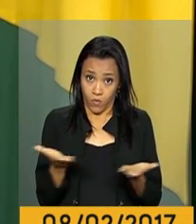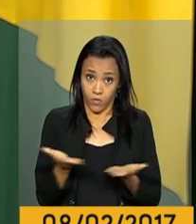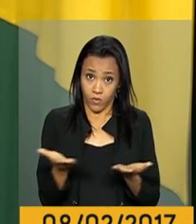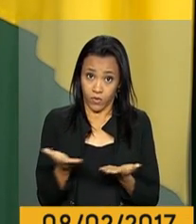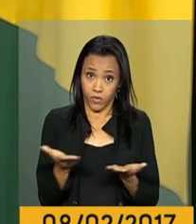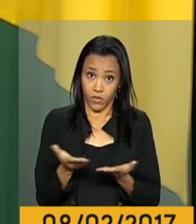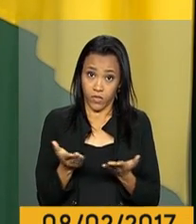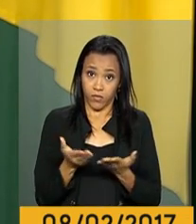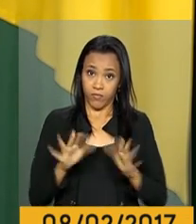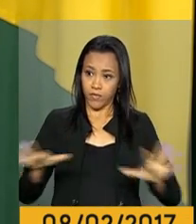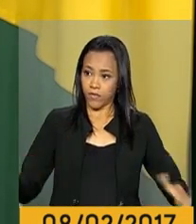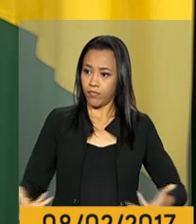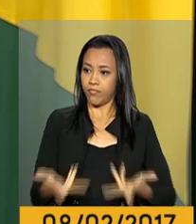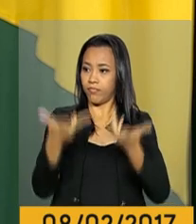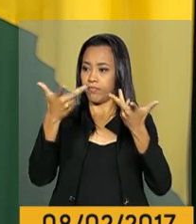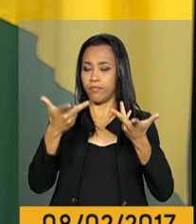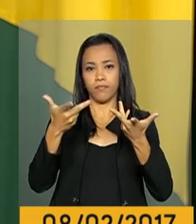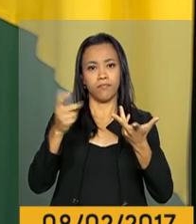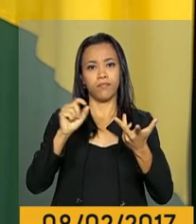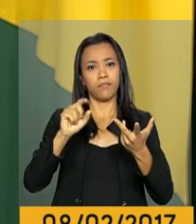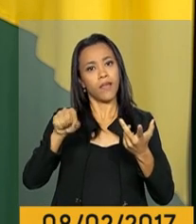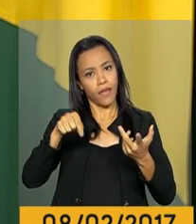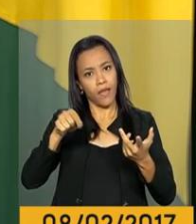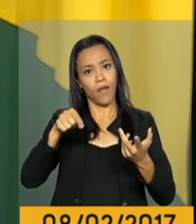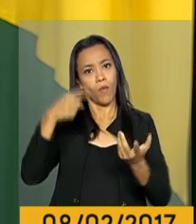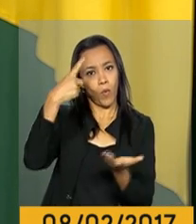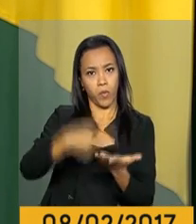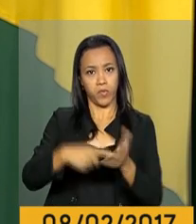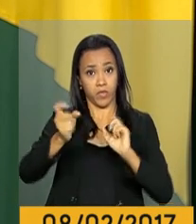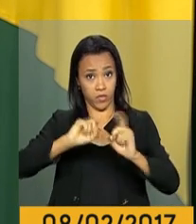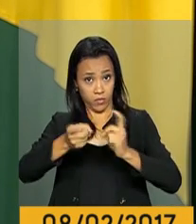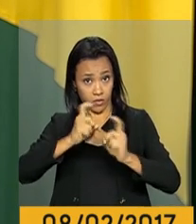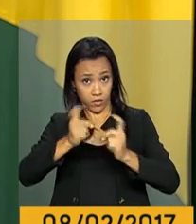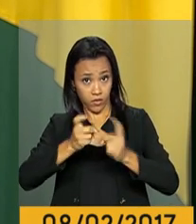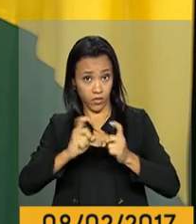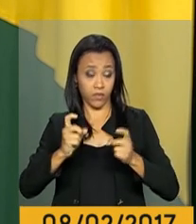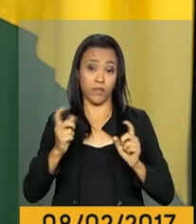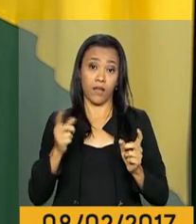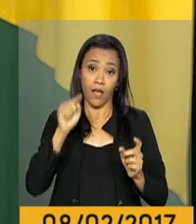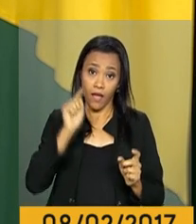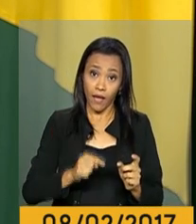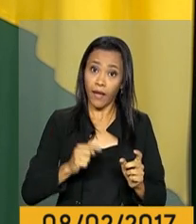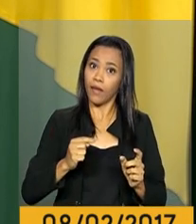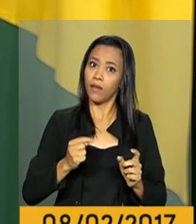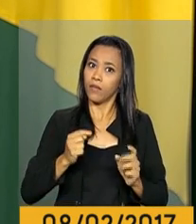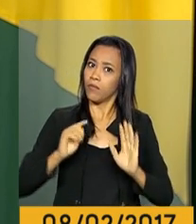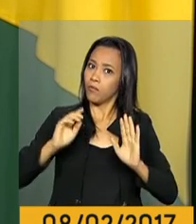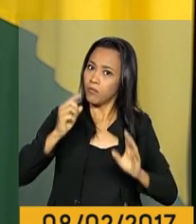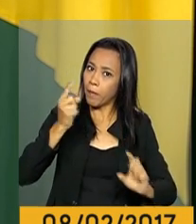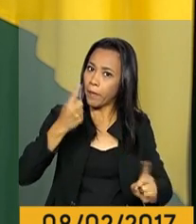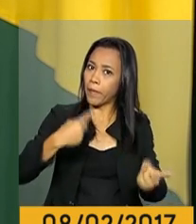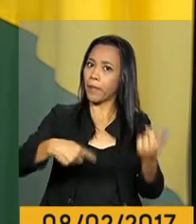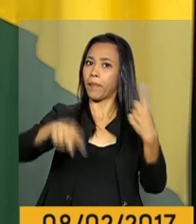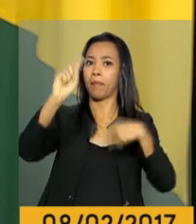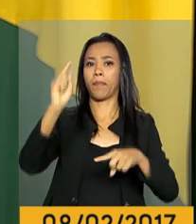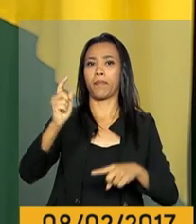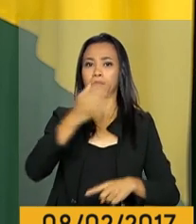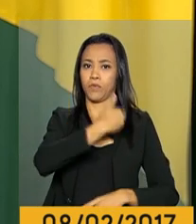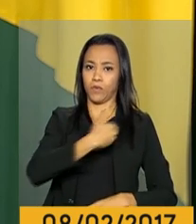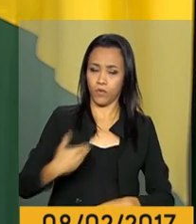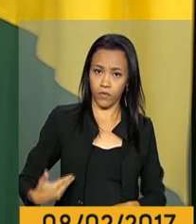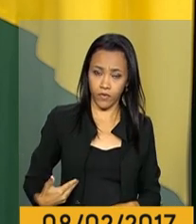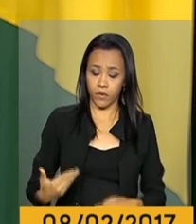atos administrativos importam num Progresso governamental porque evidentemente